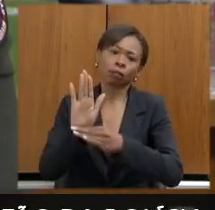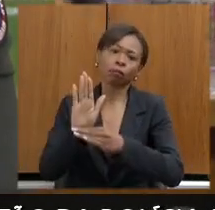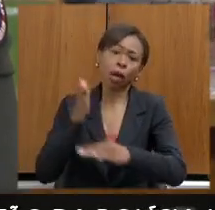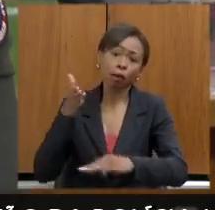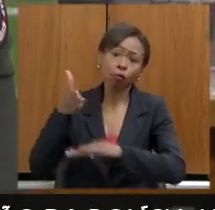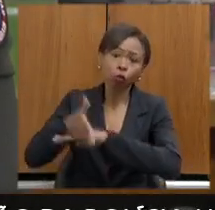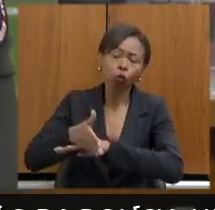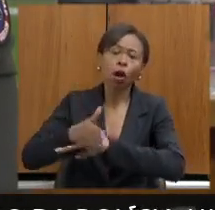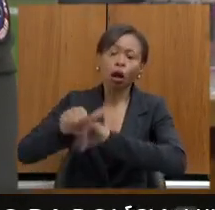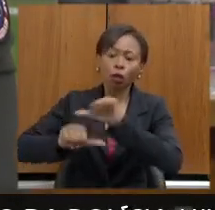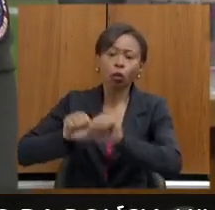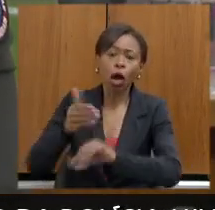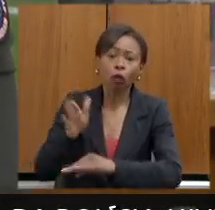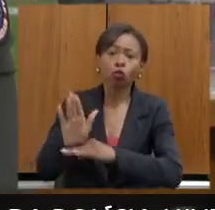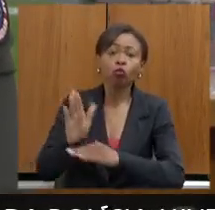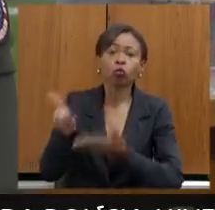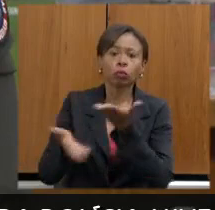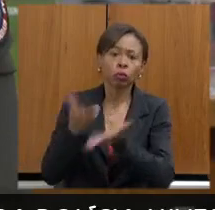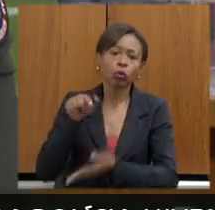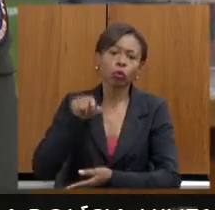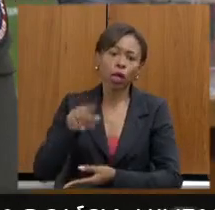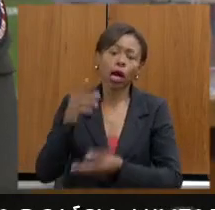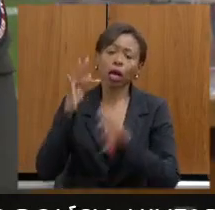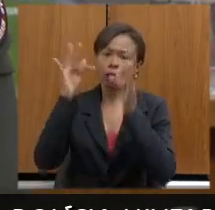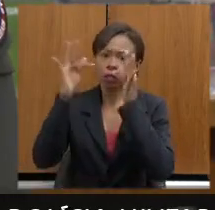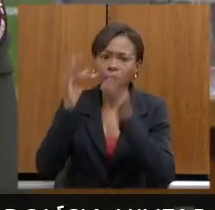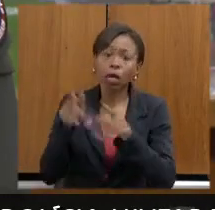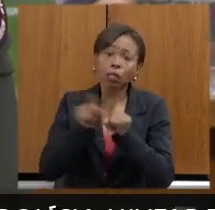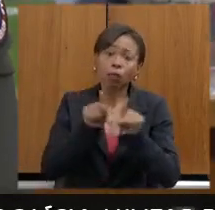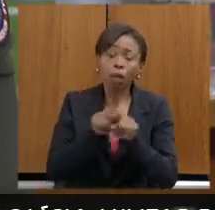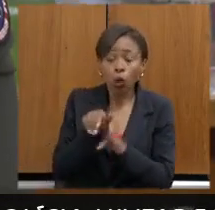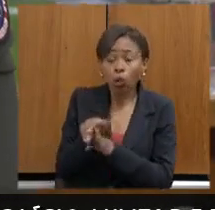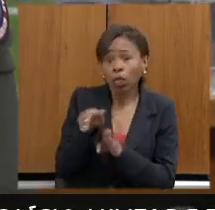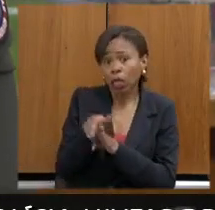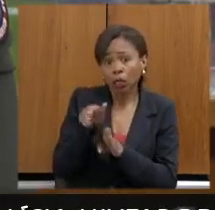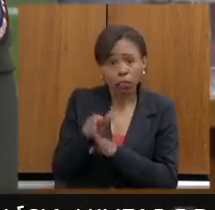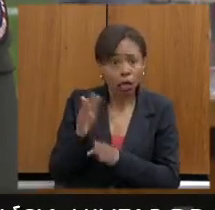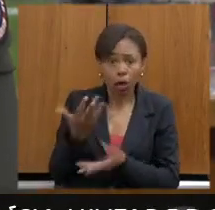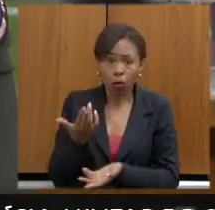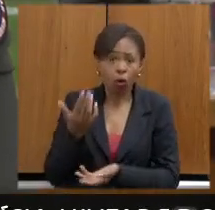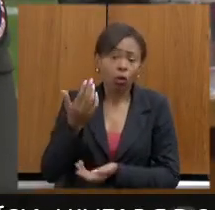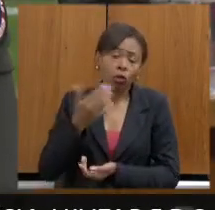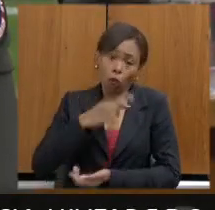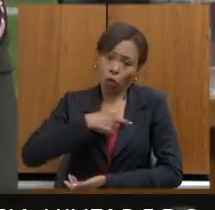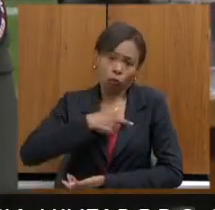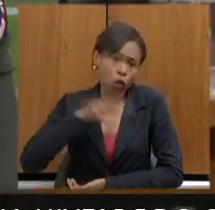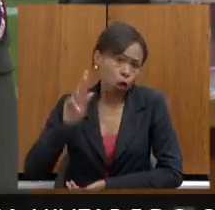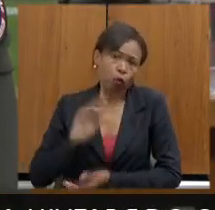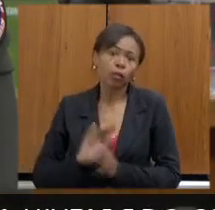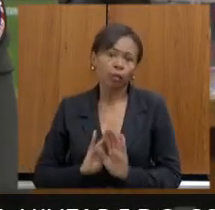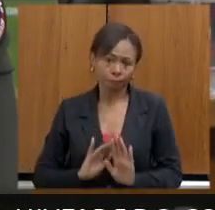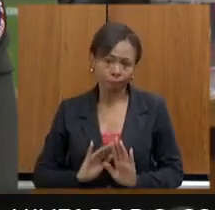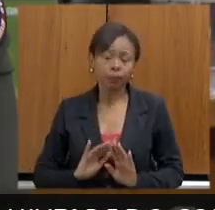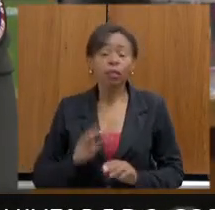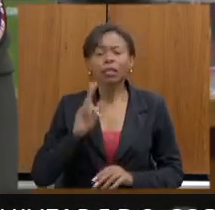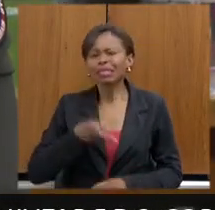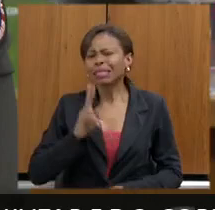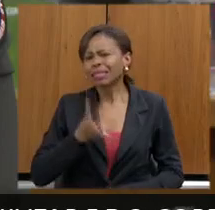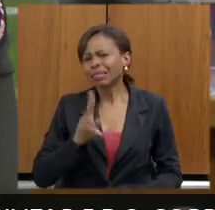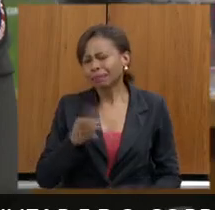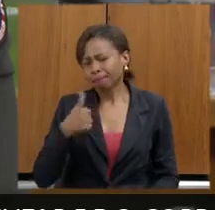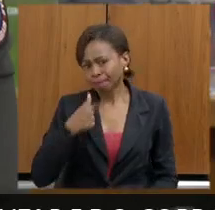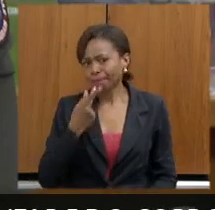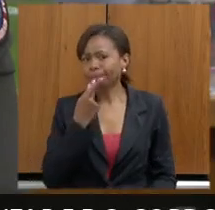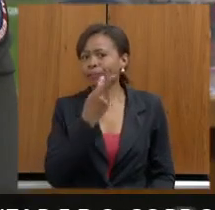do serviço psicológico ou até mesmo a orientação espiritual é o que eu sempre falo né com todos os